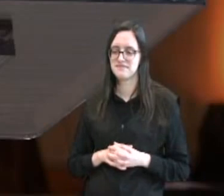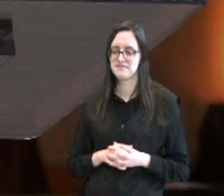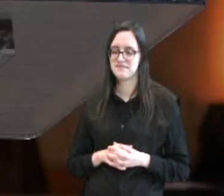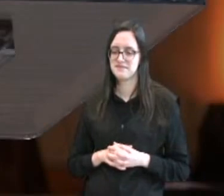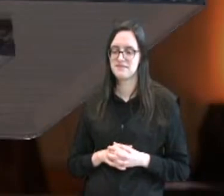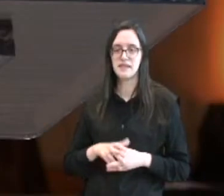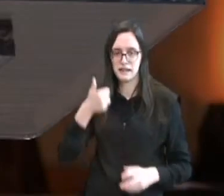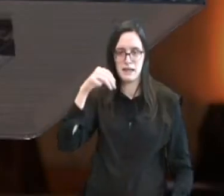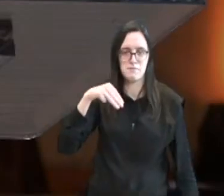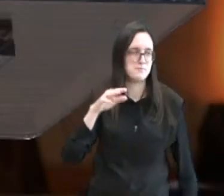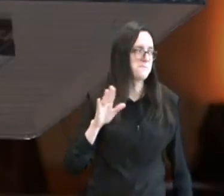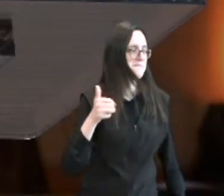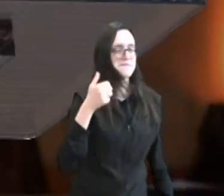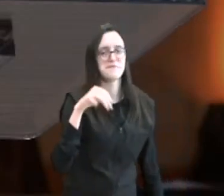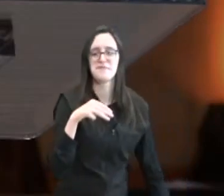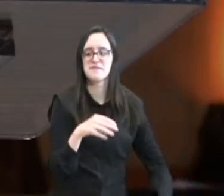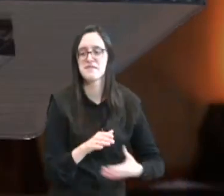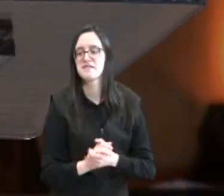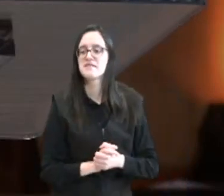10 minutos.